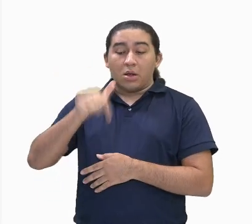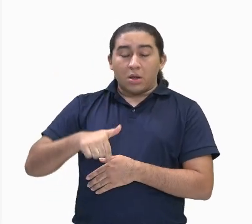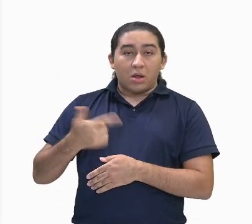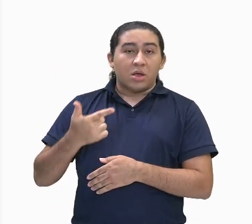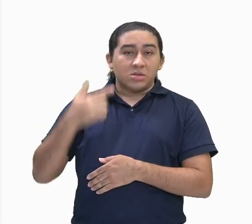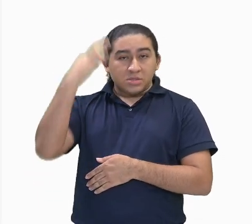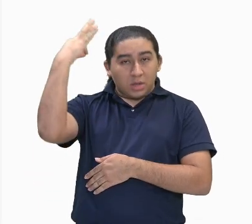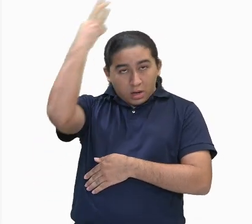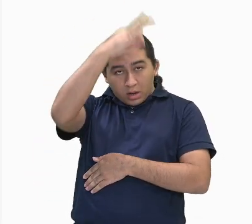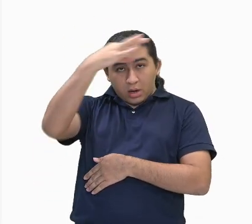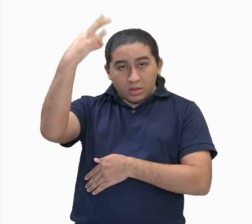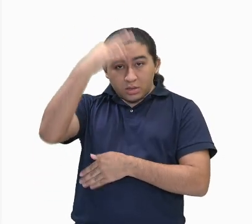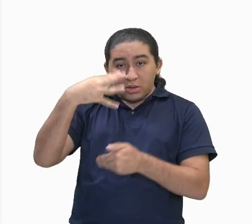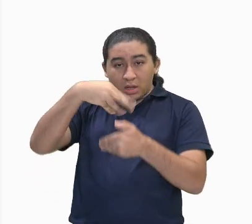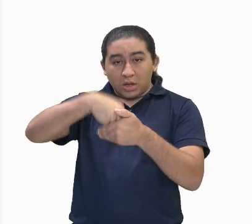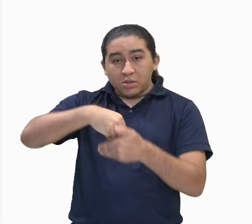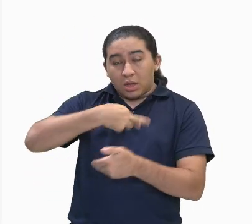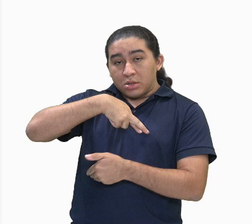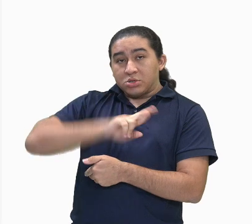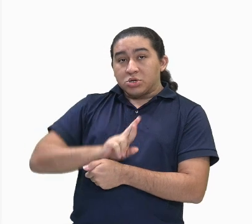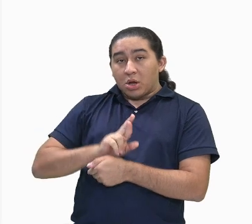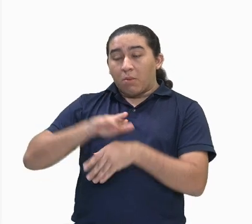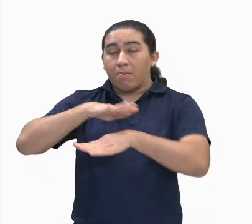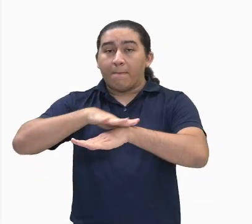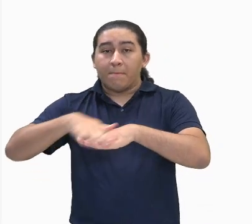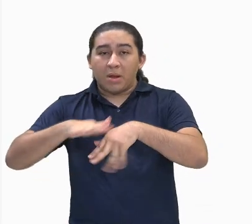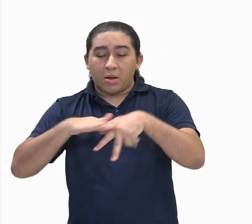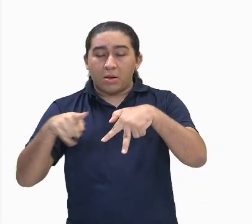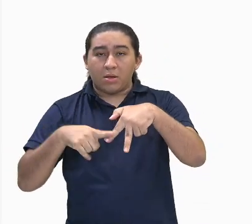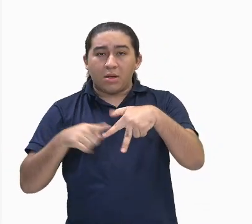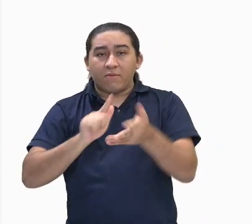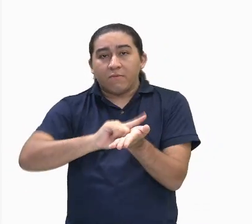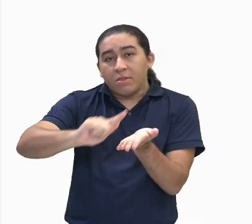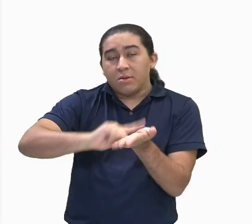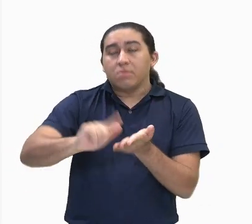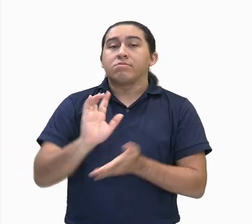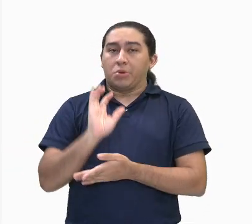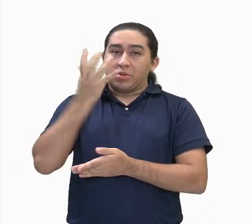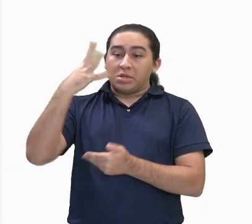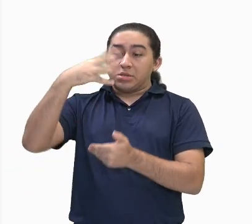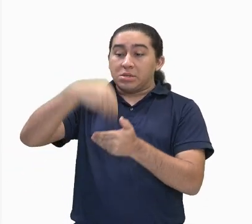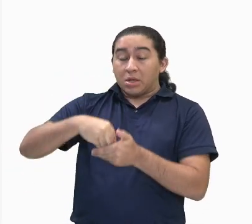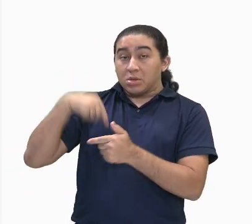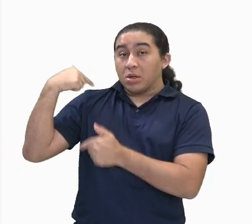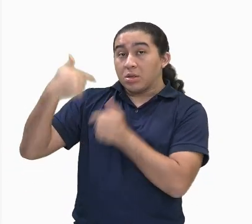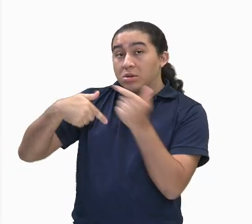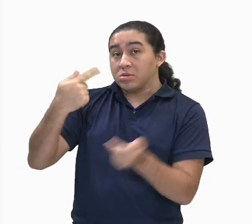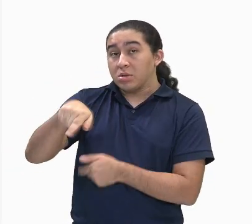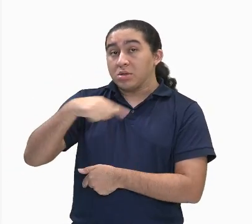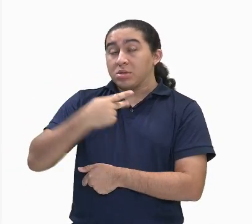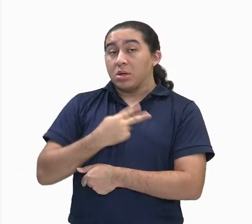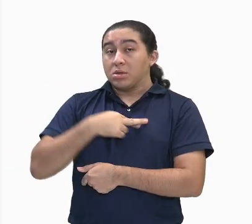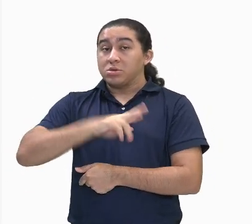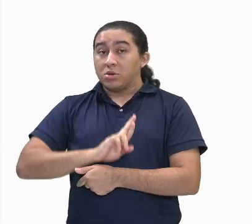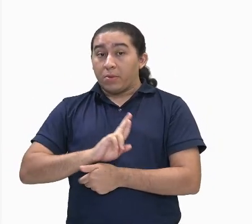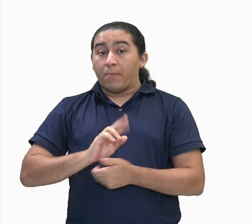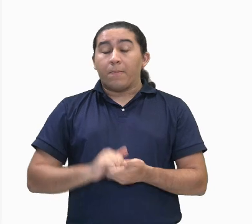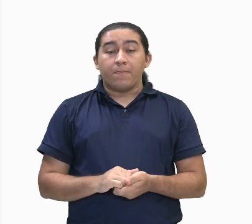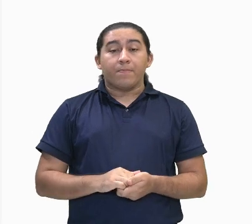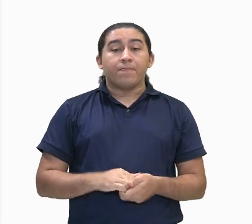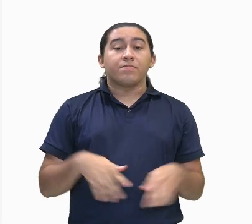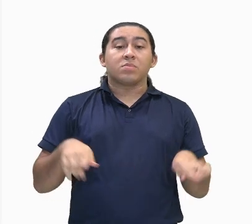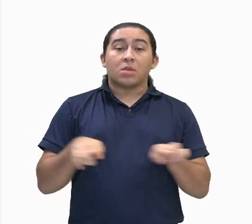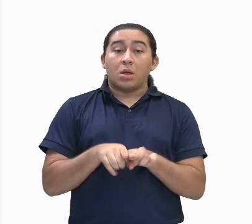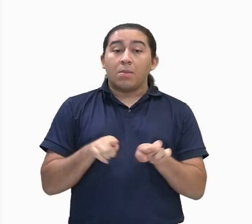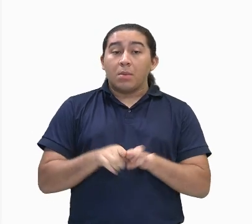acontecem dentro da dinâmica de uma religião ou de um grupo religioso. Os ritos podem ser